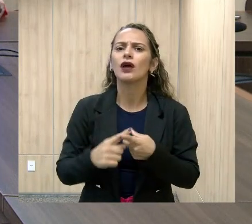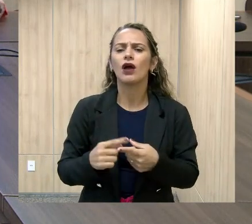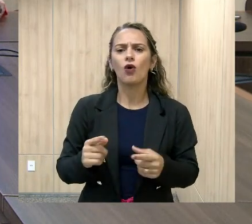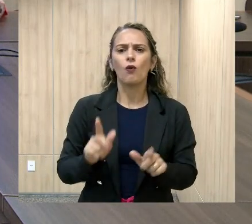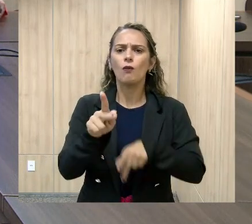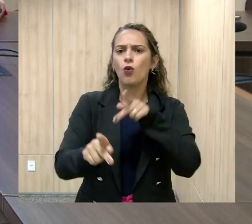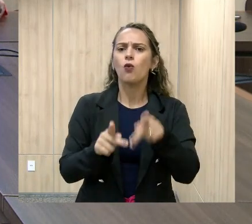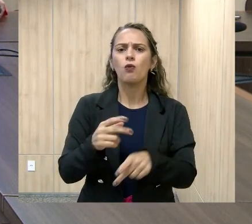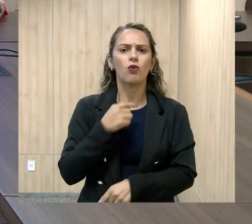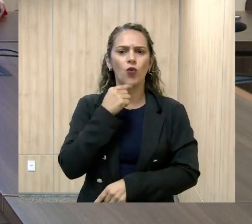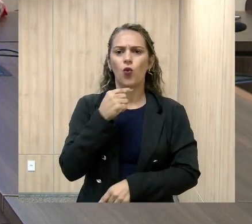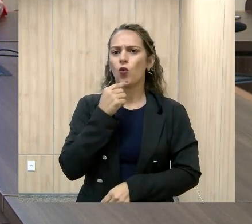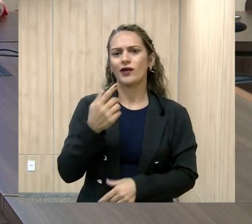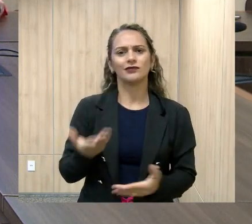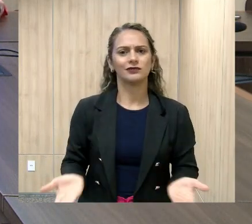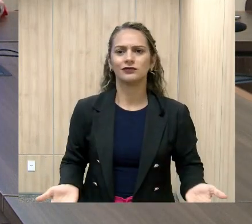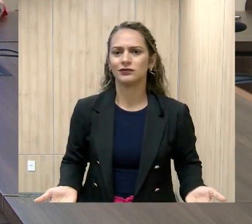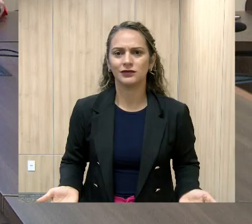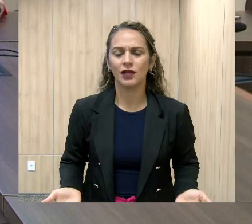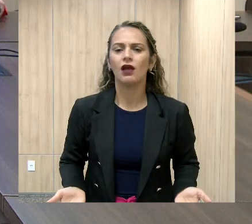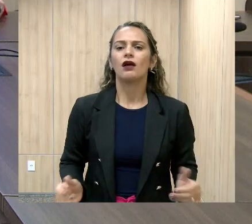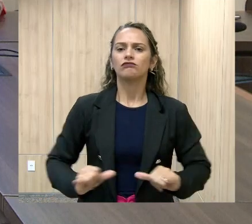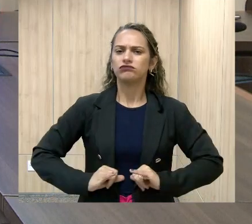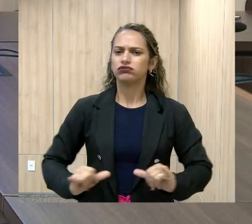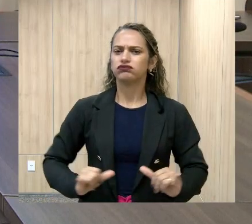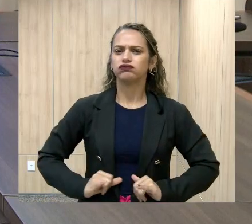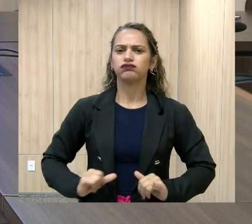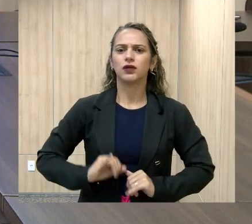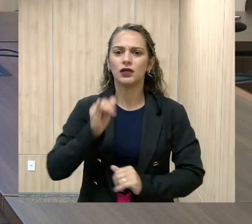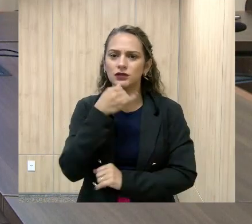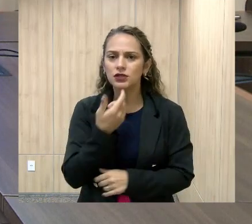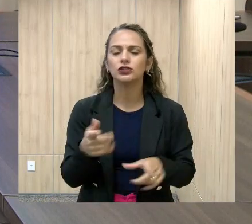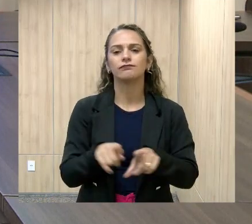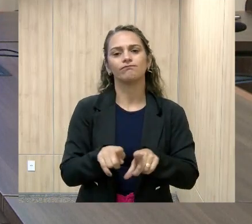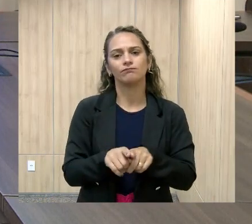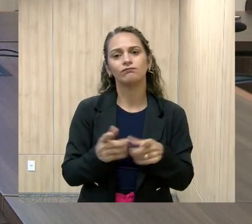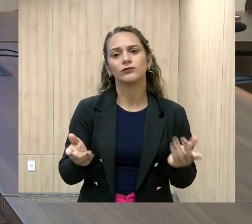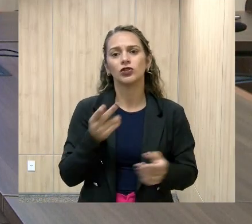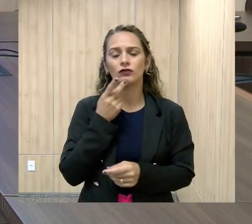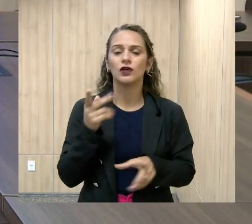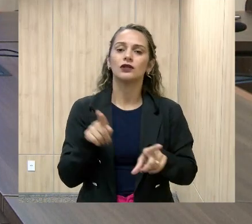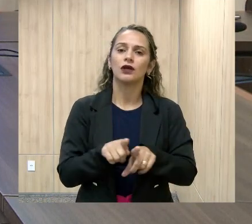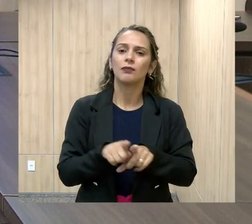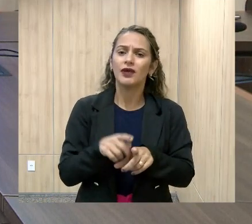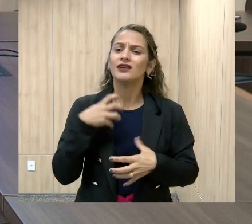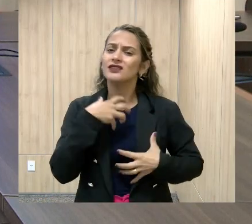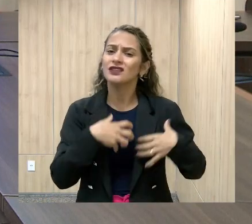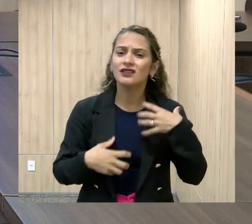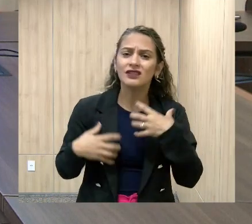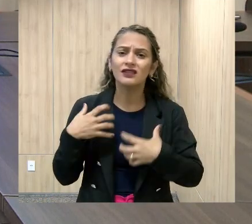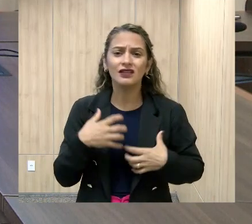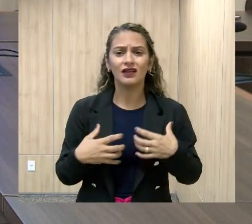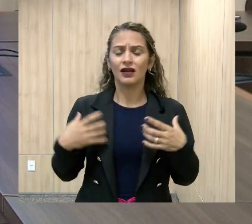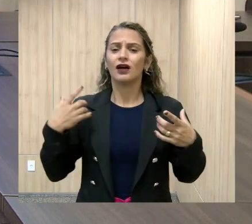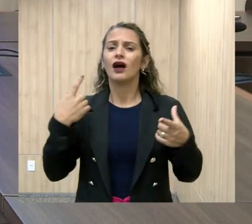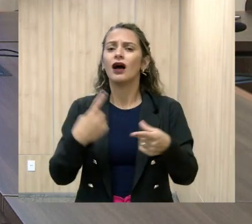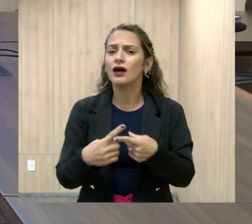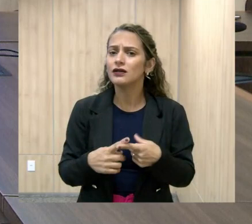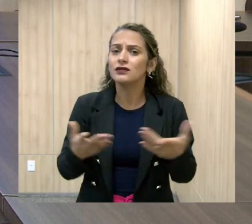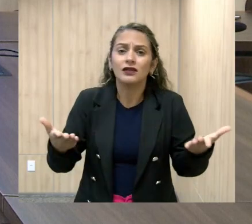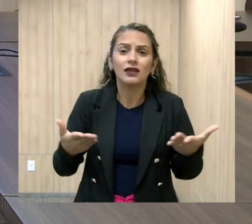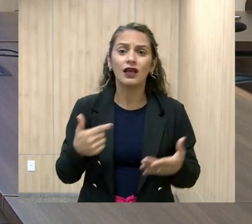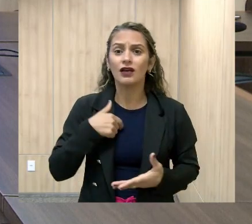porque o povo não aguenta mais as pessoas têm sofrido demais isso é lamentável e assim eu falo isso até assim muito angustiada